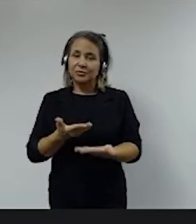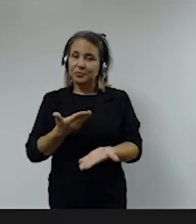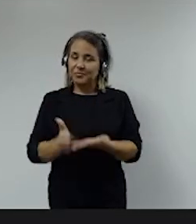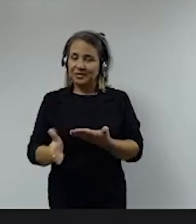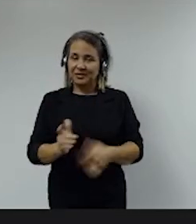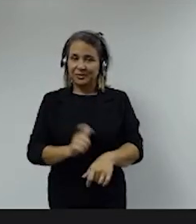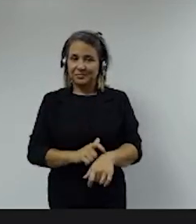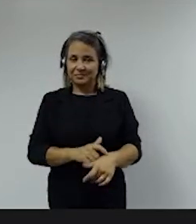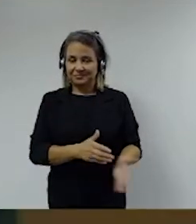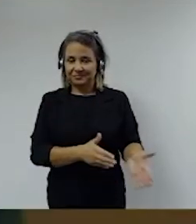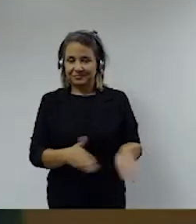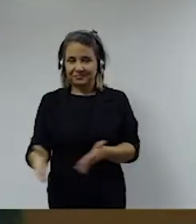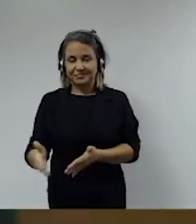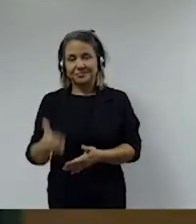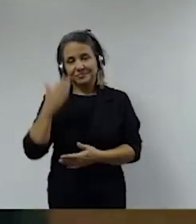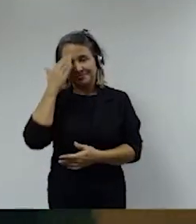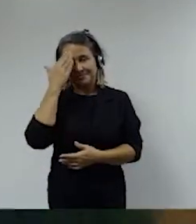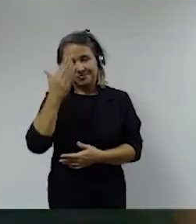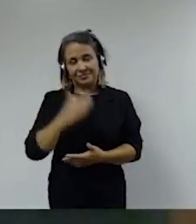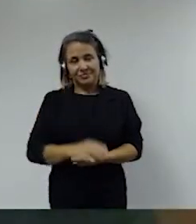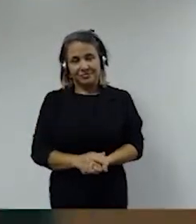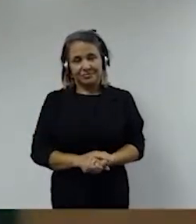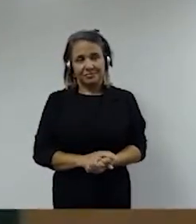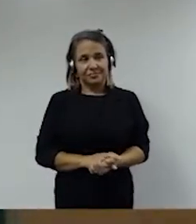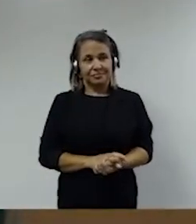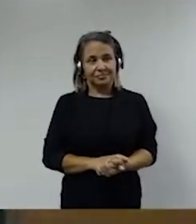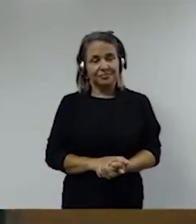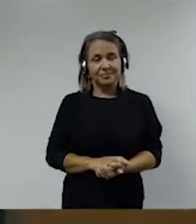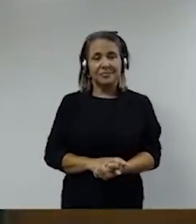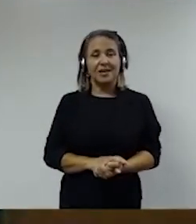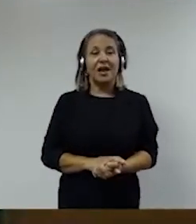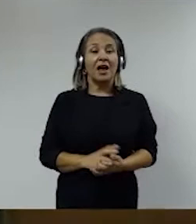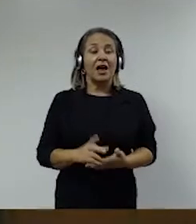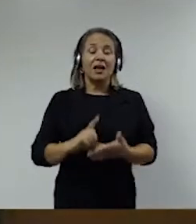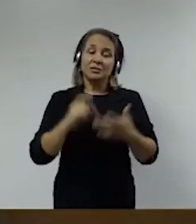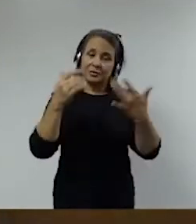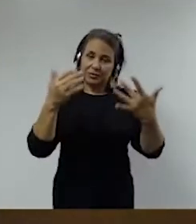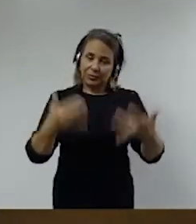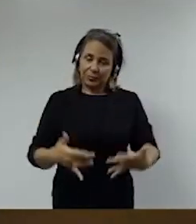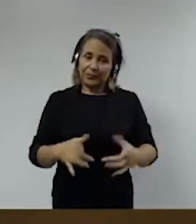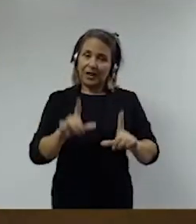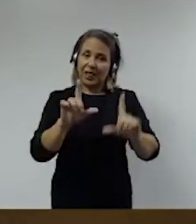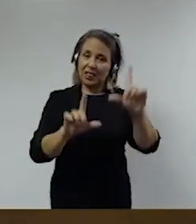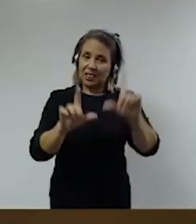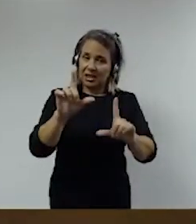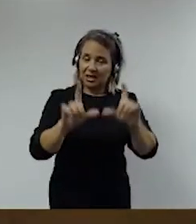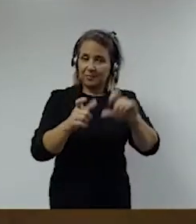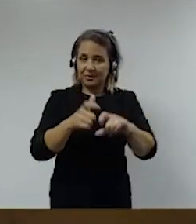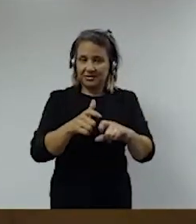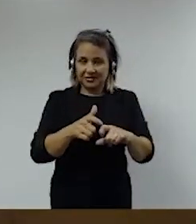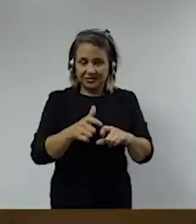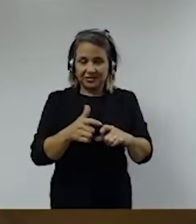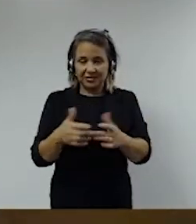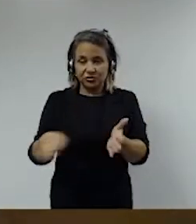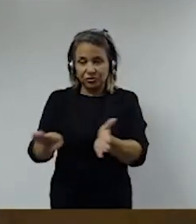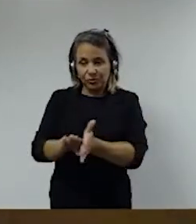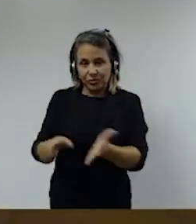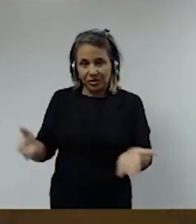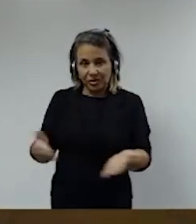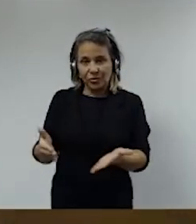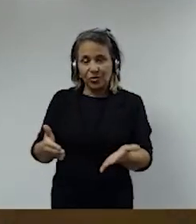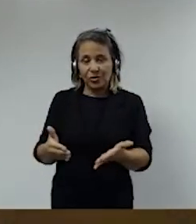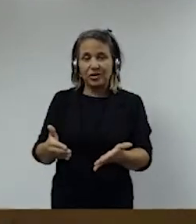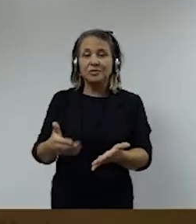ritmo. Obrigada. Tá ótimo, obrigada, Sandra. Então, como eu falava, a telemedicina ela veio agora neste momento de um